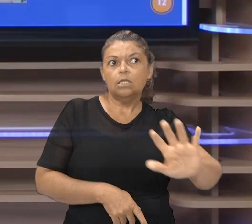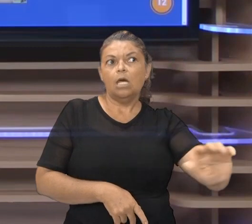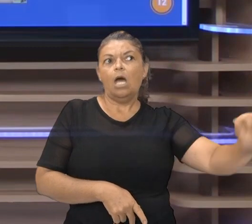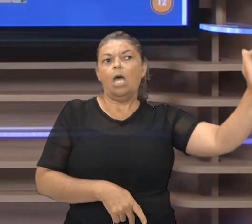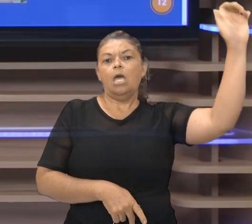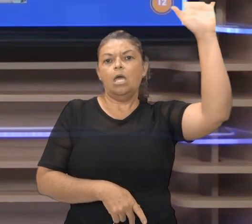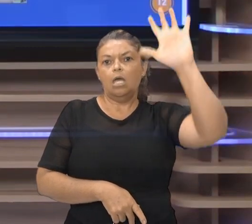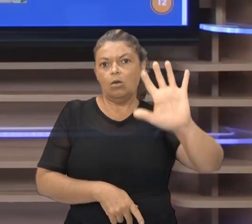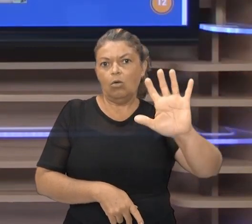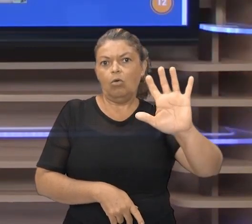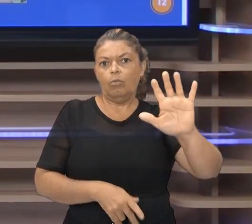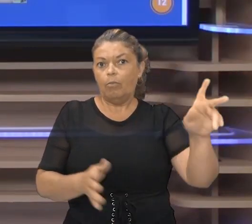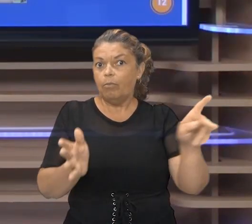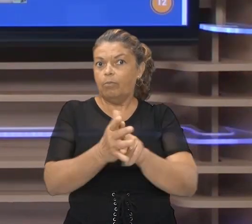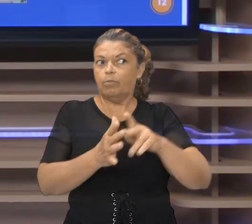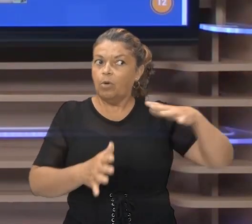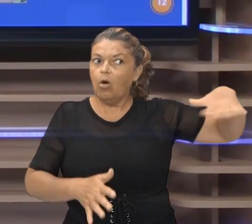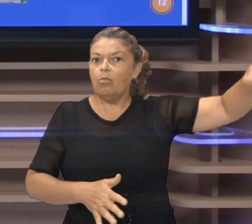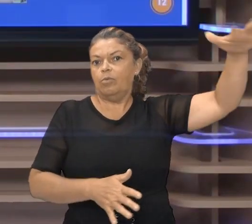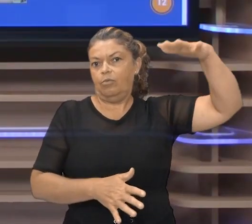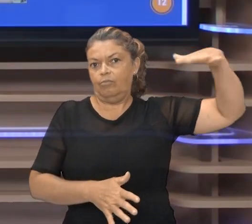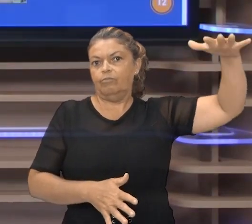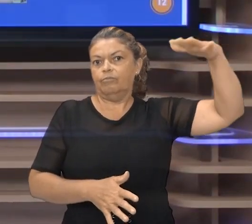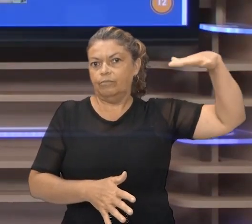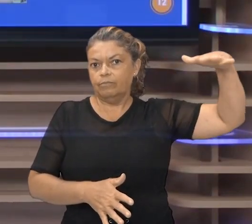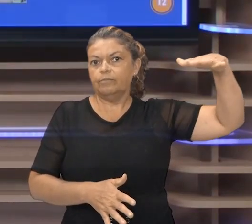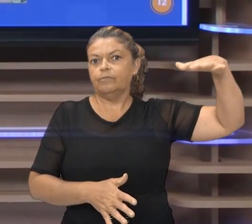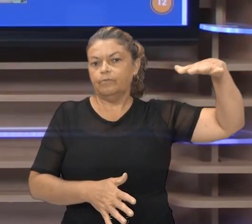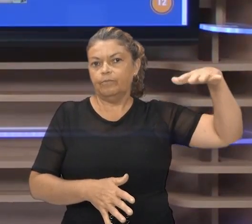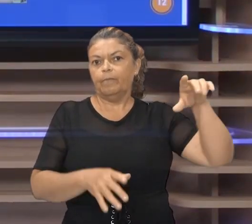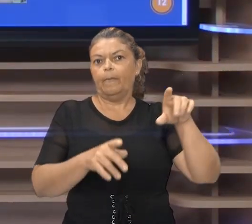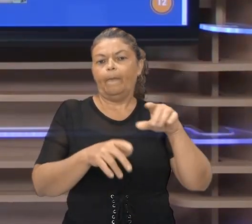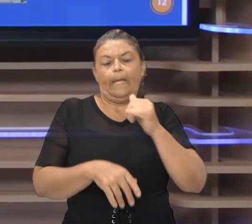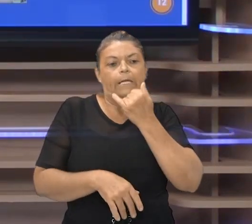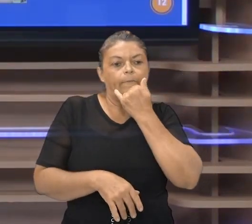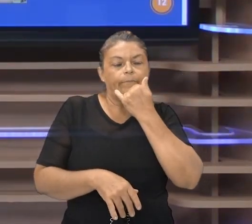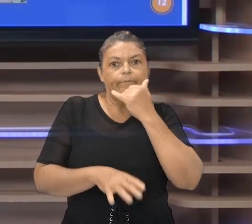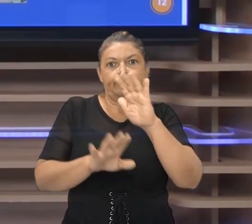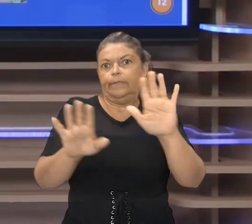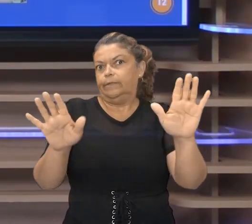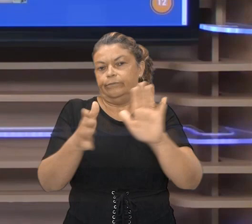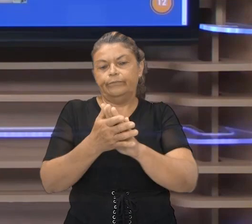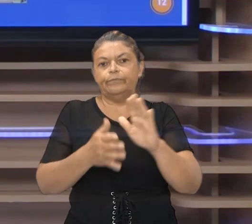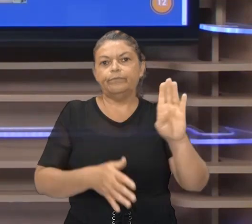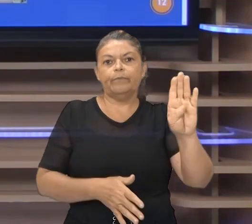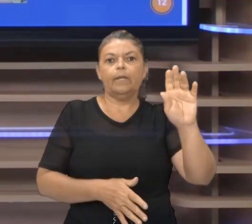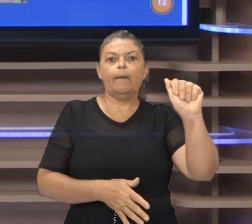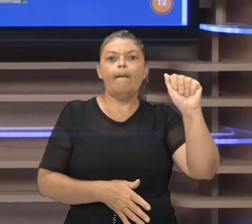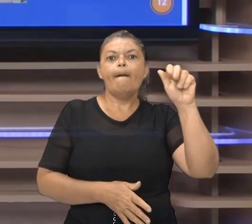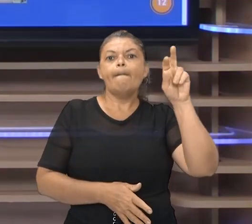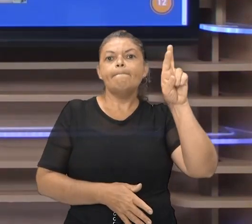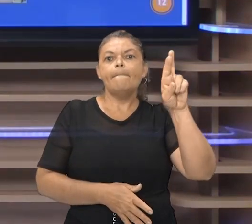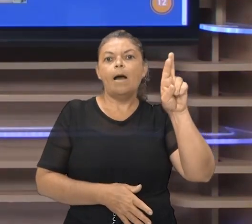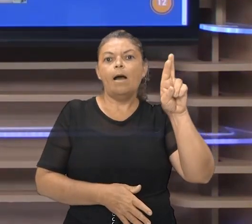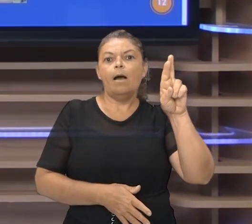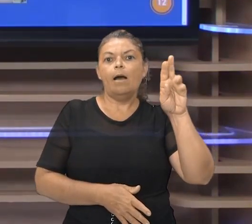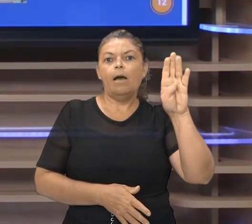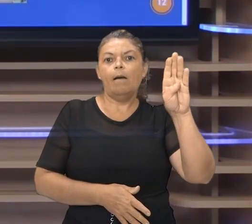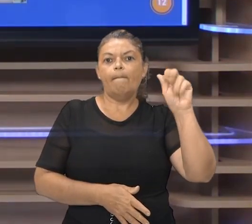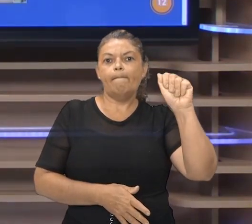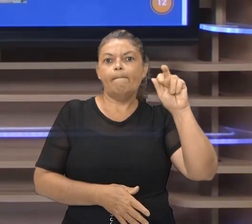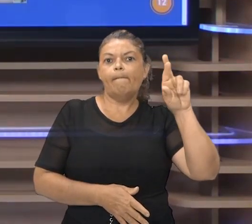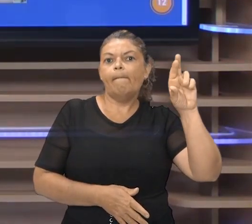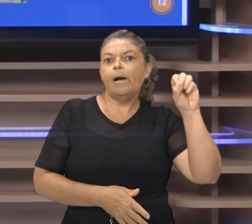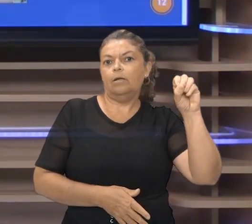povos germânicos, eles eram, dentro dos povos bárbaros, perdão, eles tinham uma pouca ligação com a agricultura. Eles